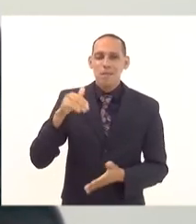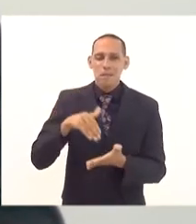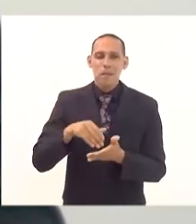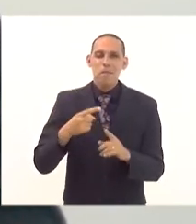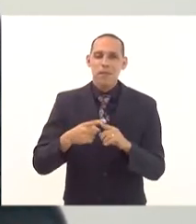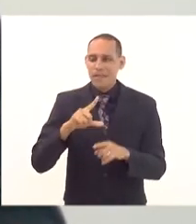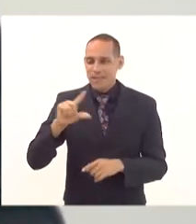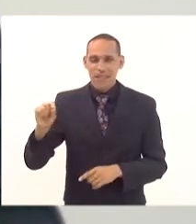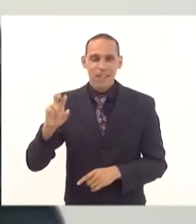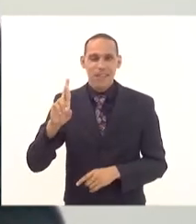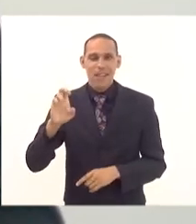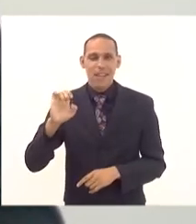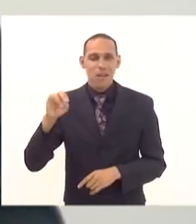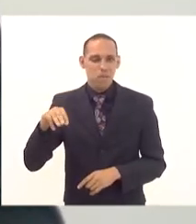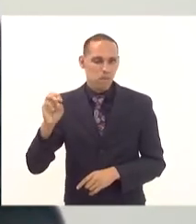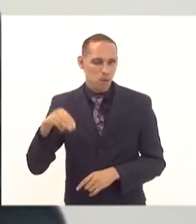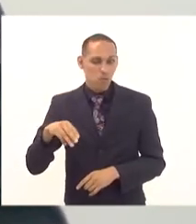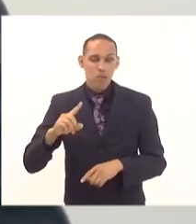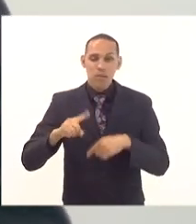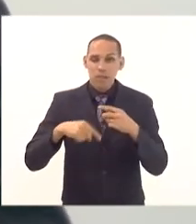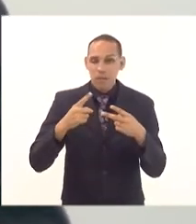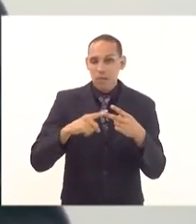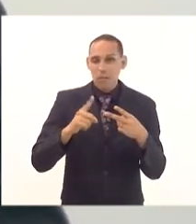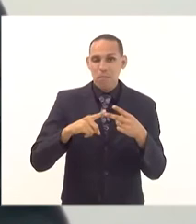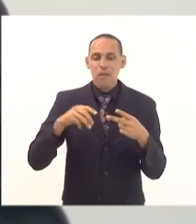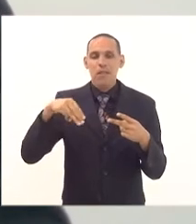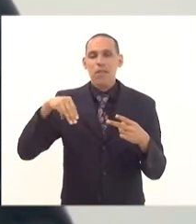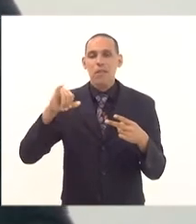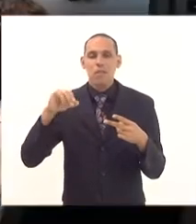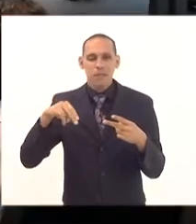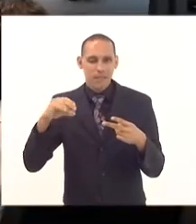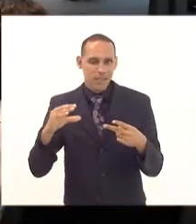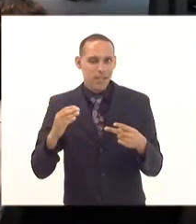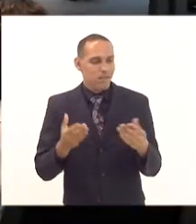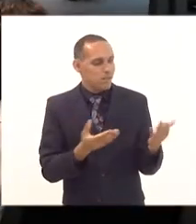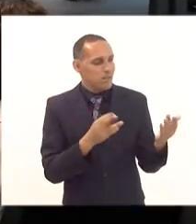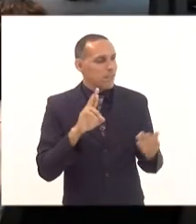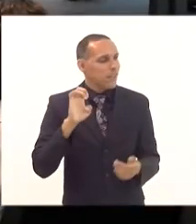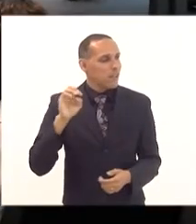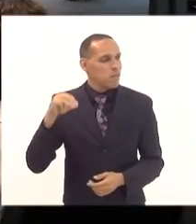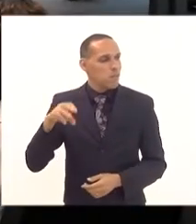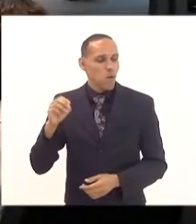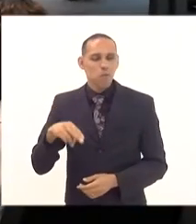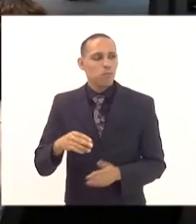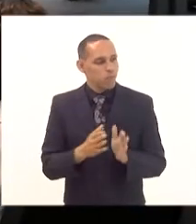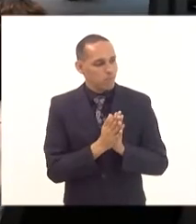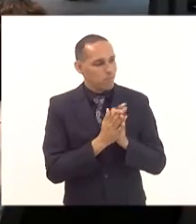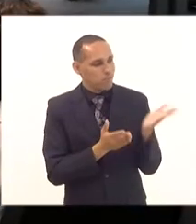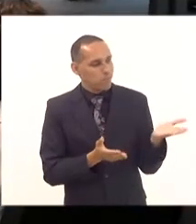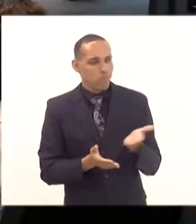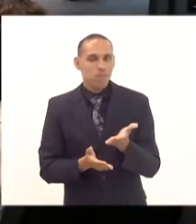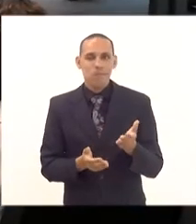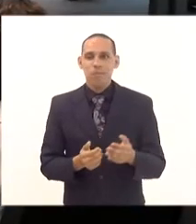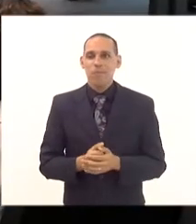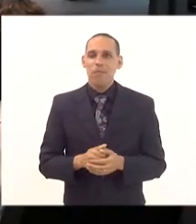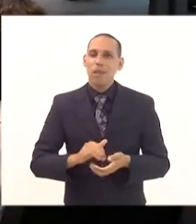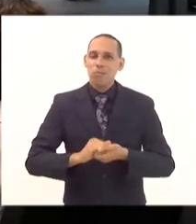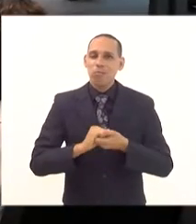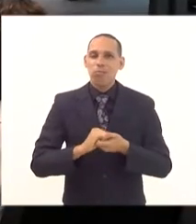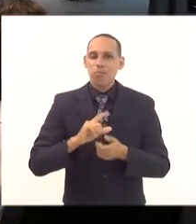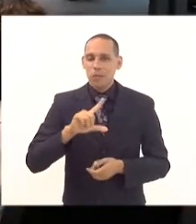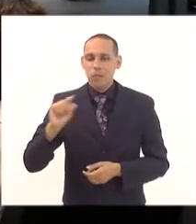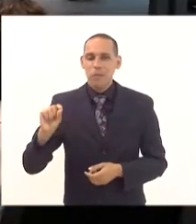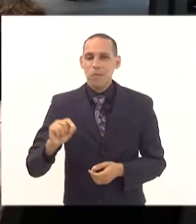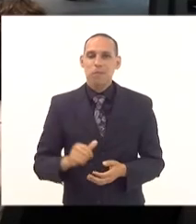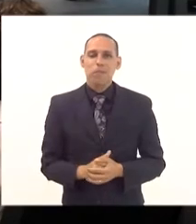removi está deixando audiência em seguida domingo faz a sua intervenção é Vereador Ramon meu querido amigo também companheiro por favor sua saudação de